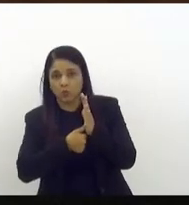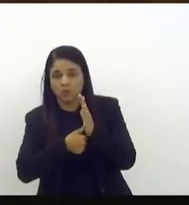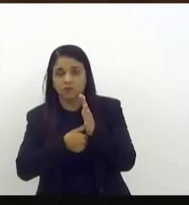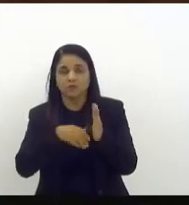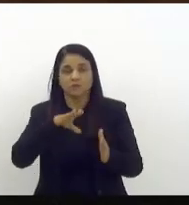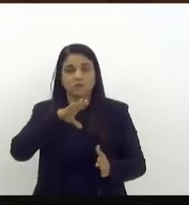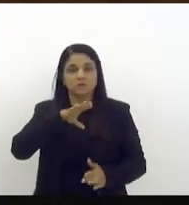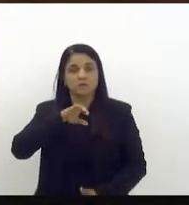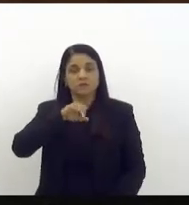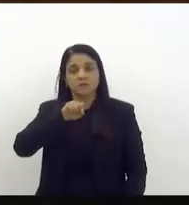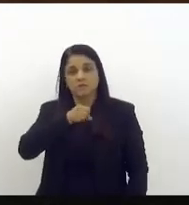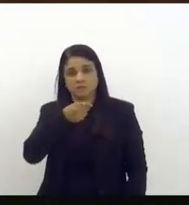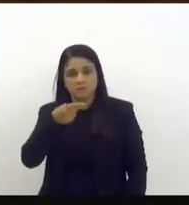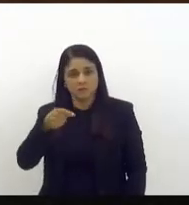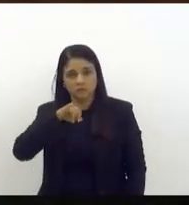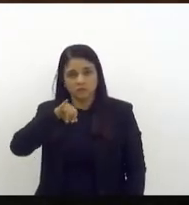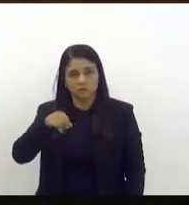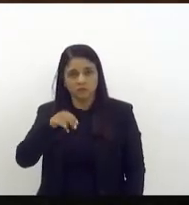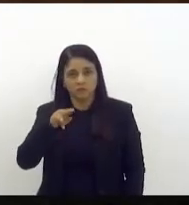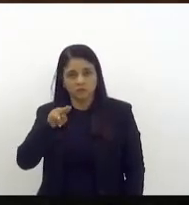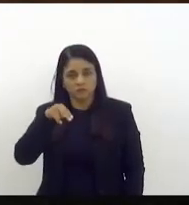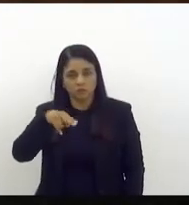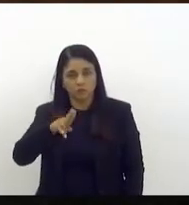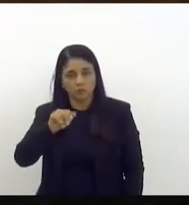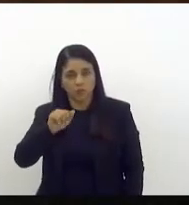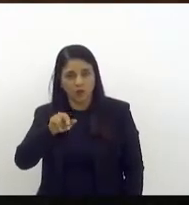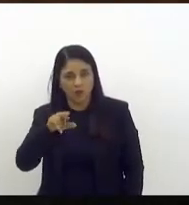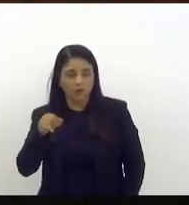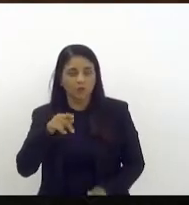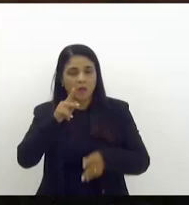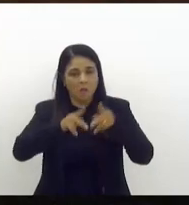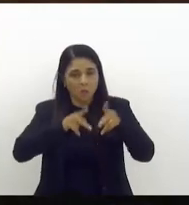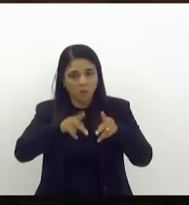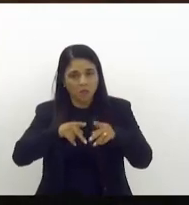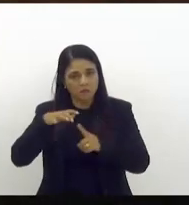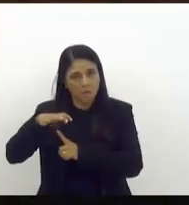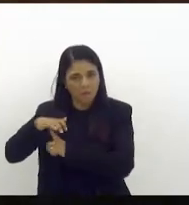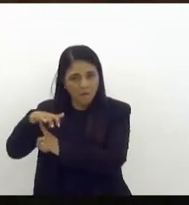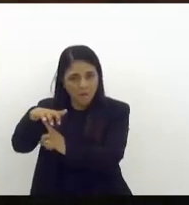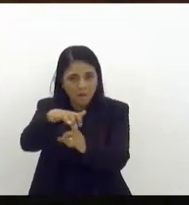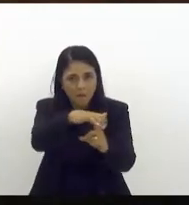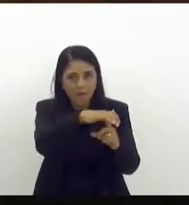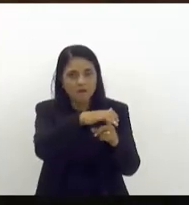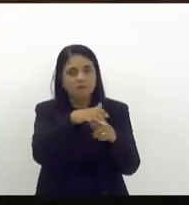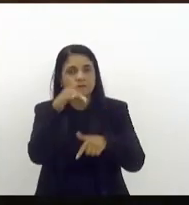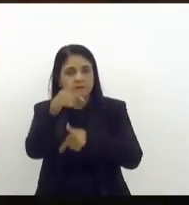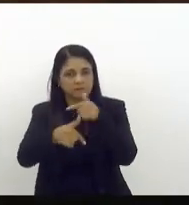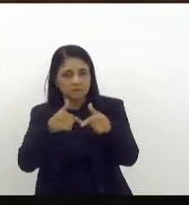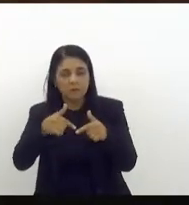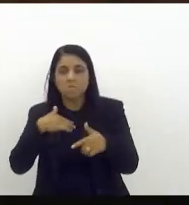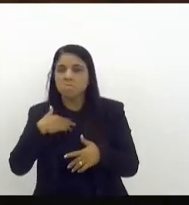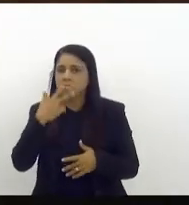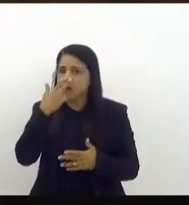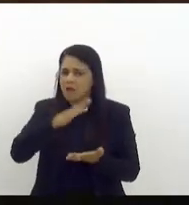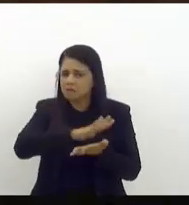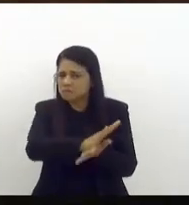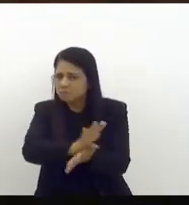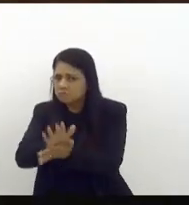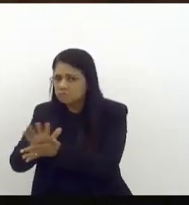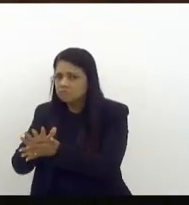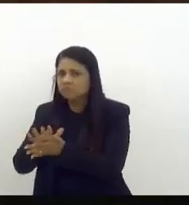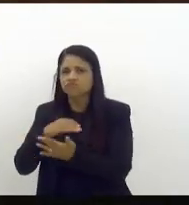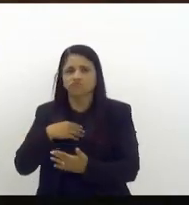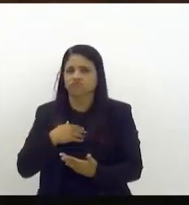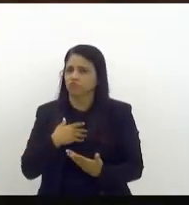a sua população no entorno de uma forma até discriminatória não dá para considerar que um estádio que